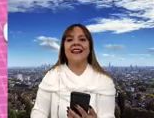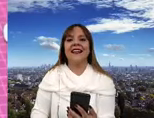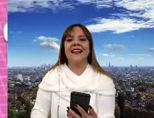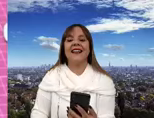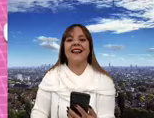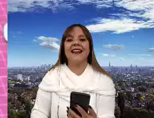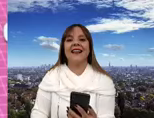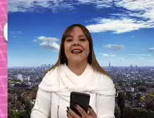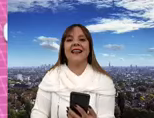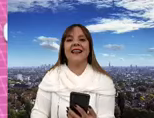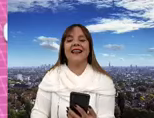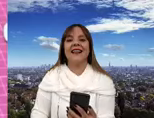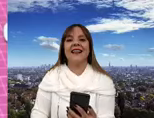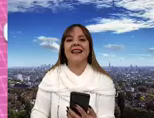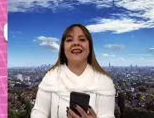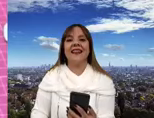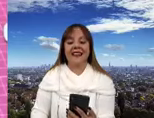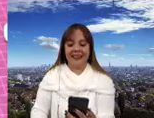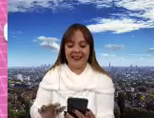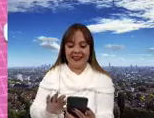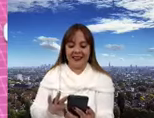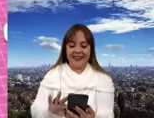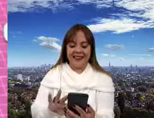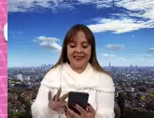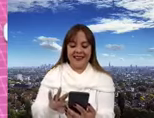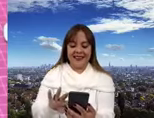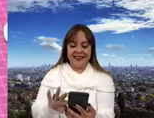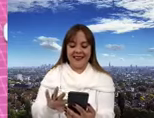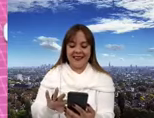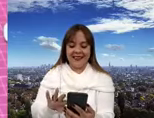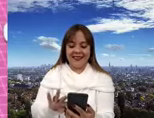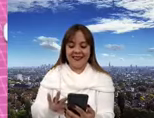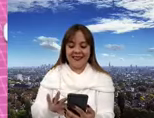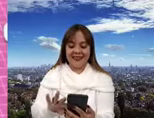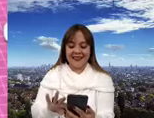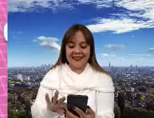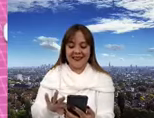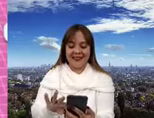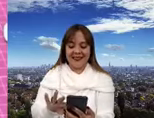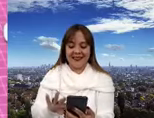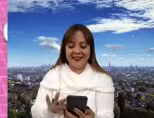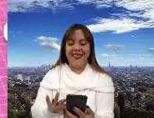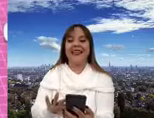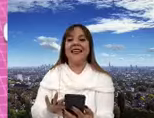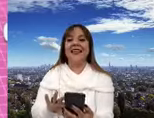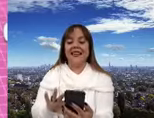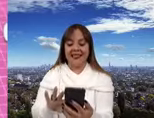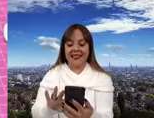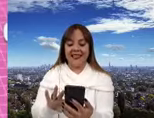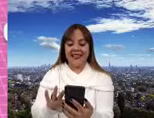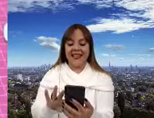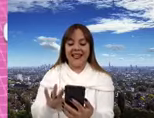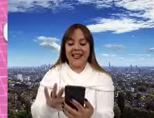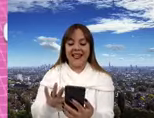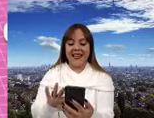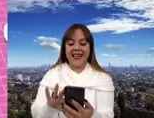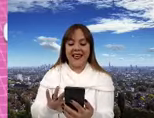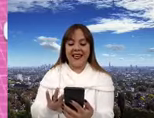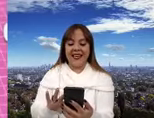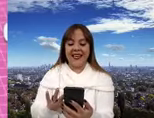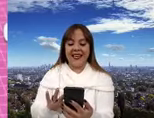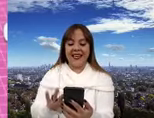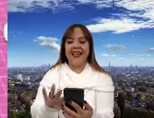cabeça dos dois ursos é o mesmo, só muda a posição do corpinho e do Sim. cachecol. Para a cabeça, pode cortar